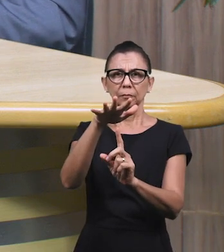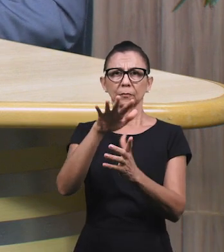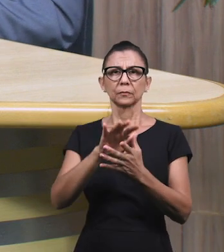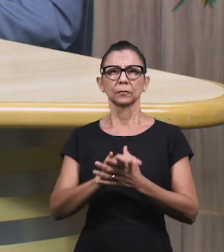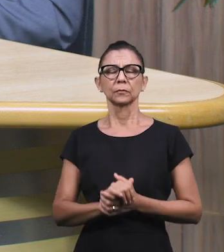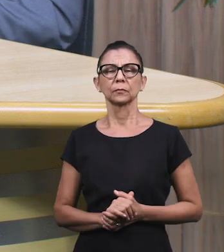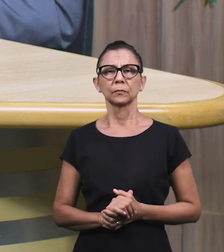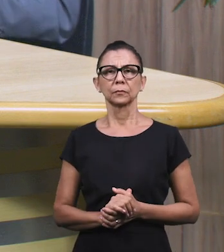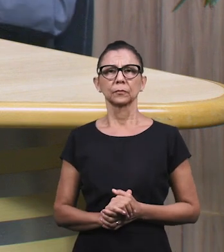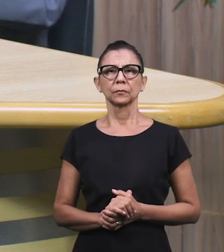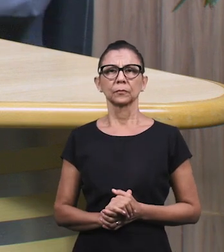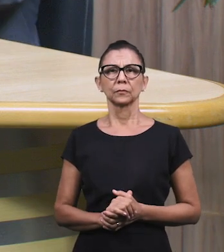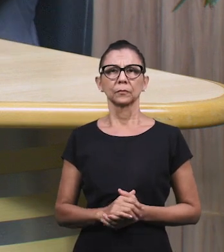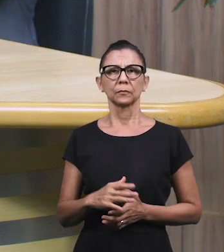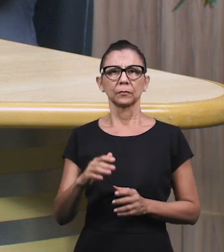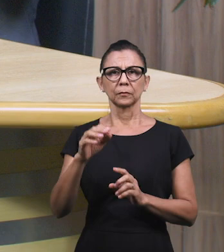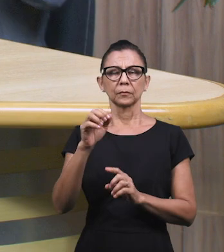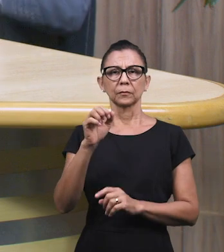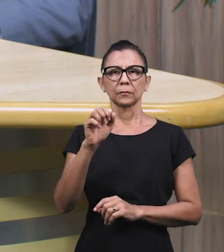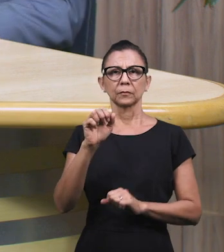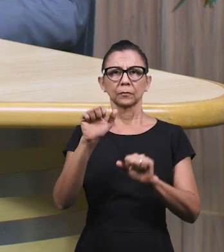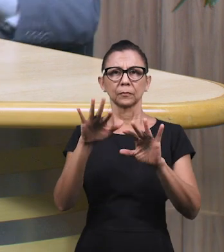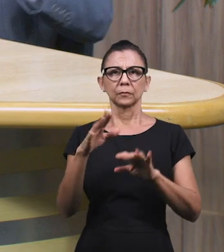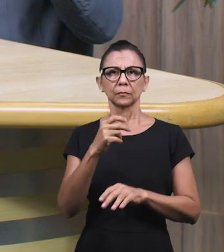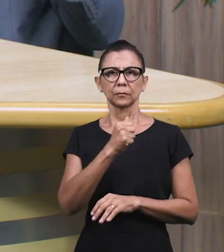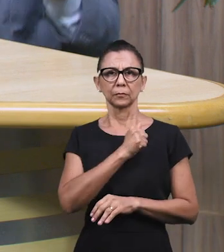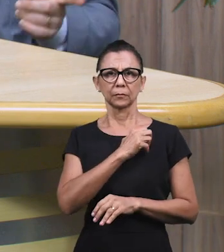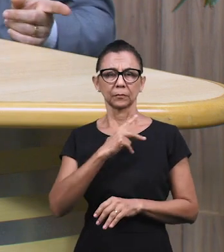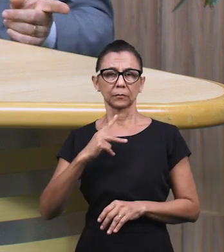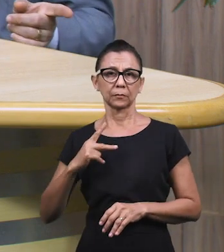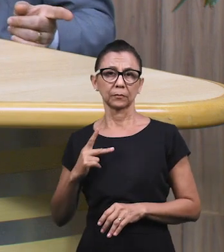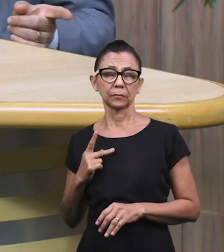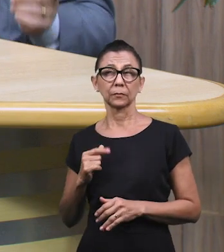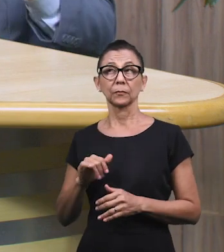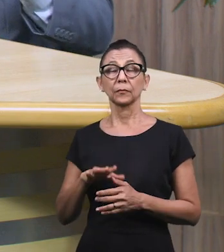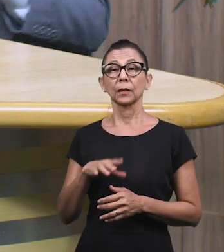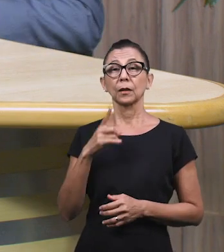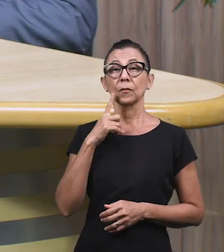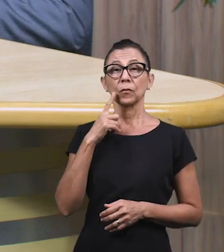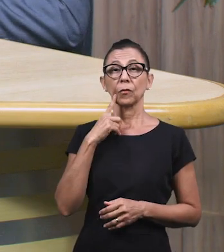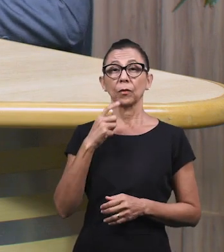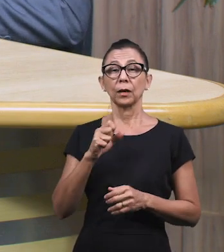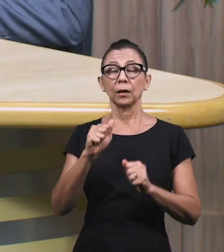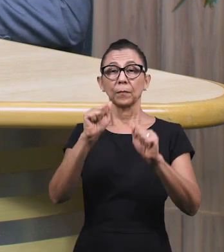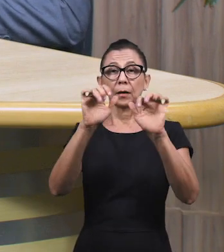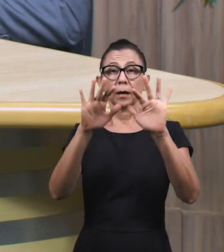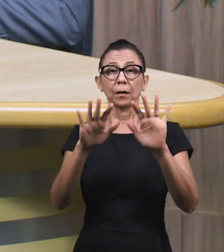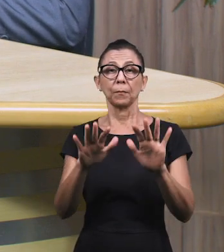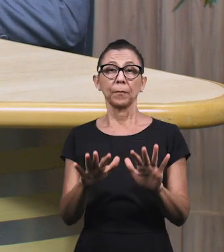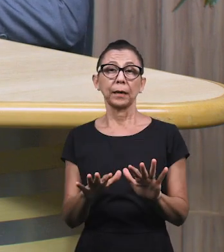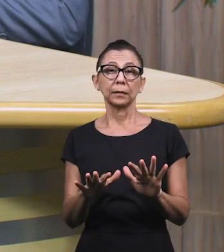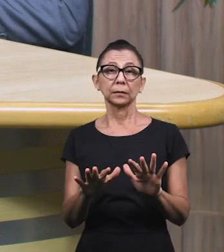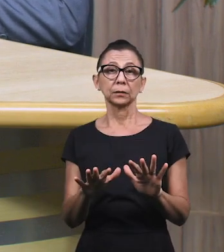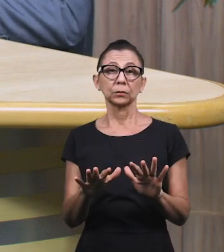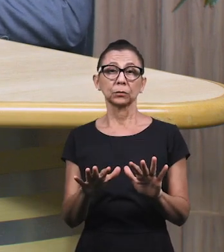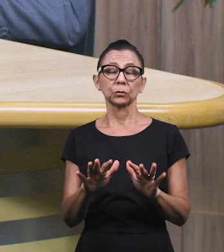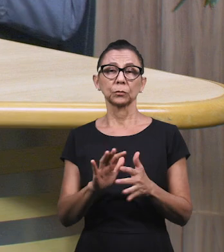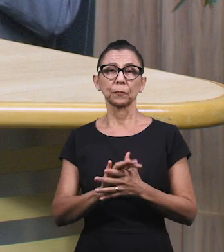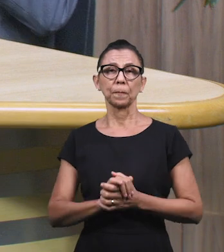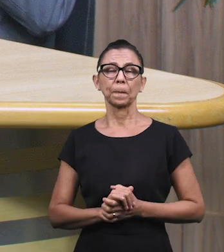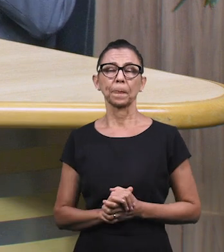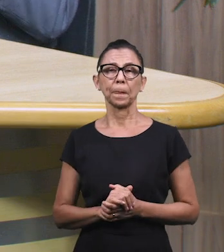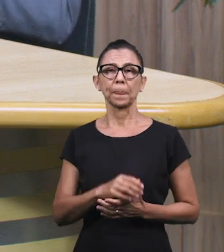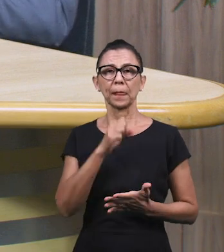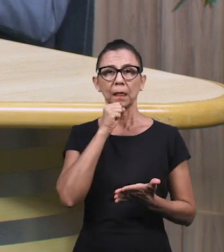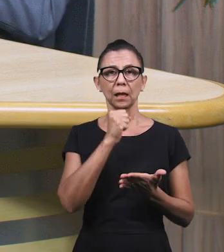bênção apostólica. Primeiro nós vemos a bênção sacerdotal, que é aquela bênção que está lá, que nós vemos lá no Velho Testamento, que diz o